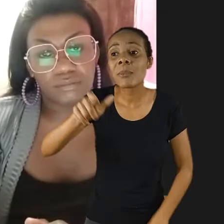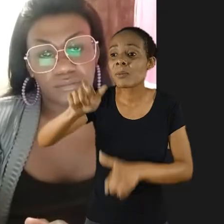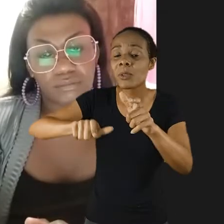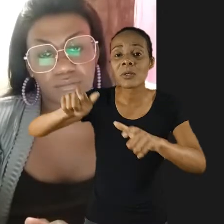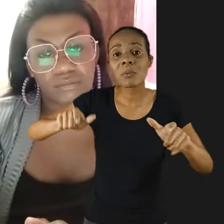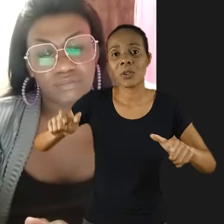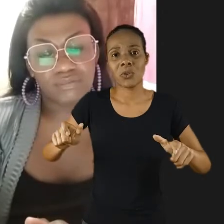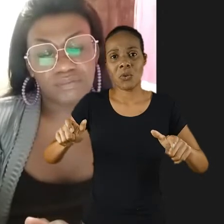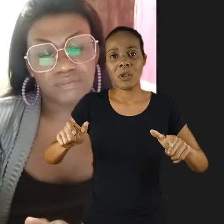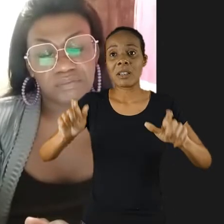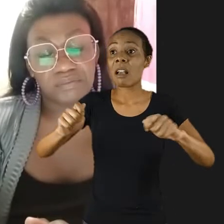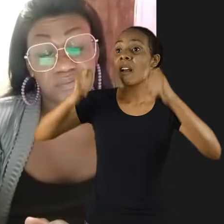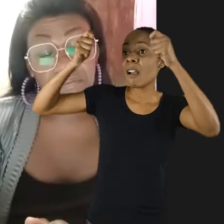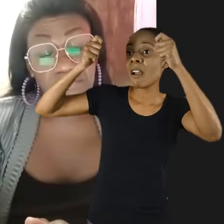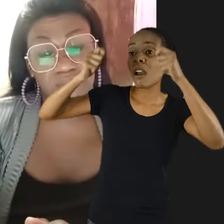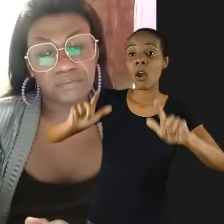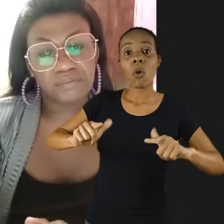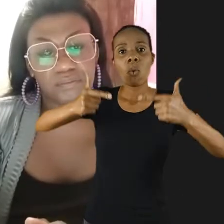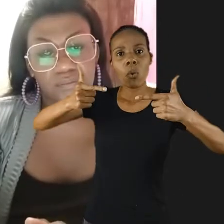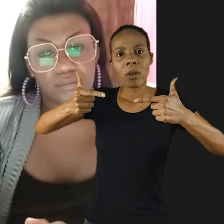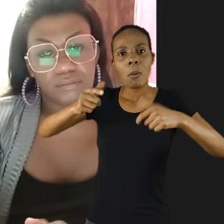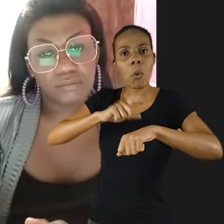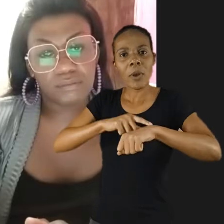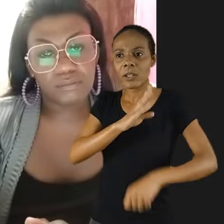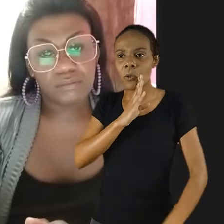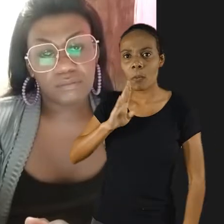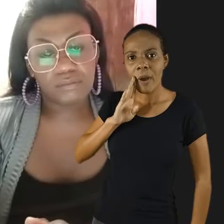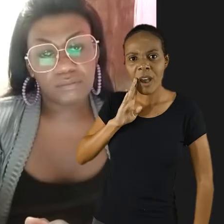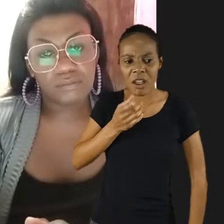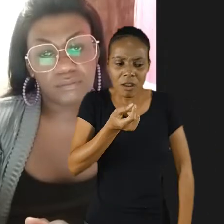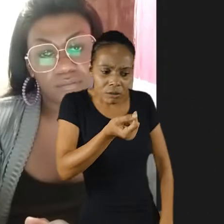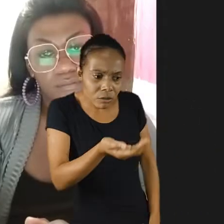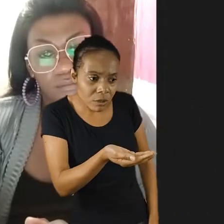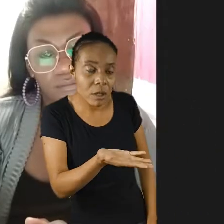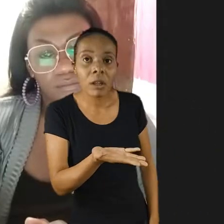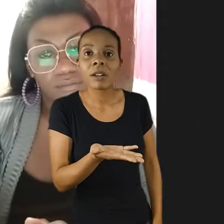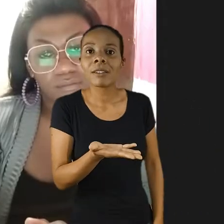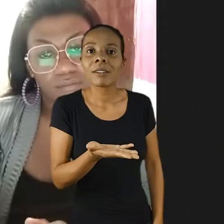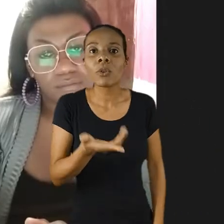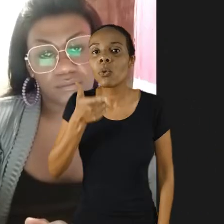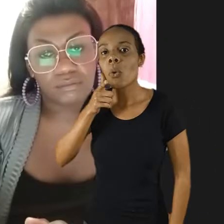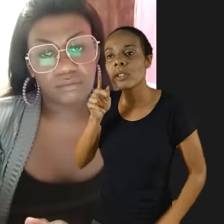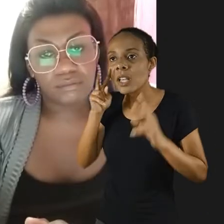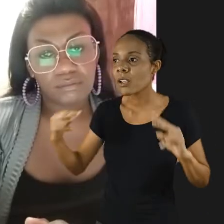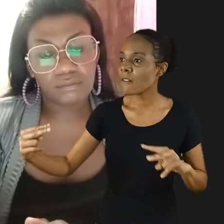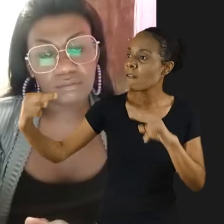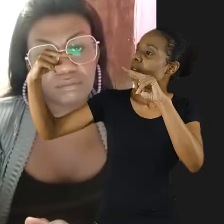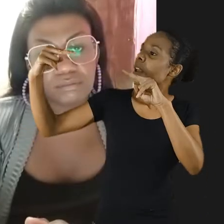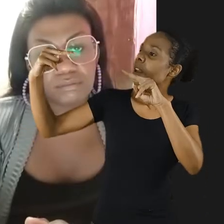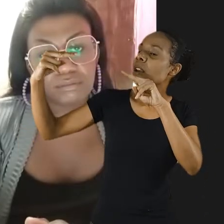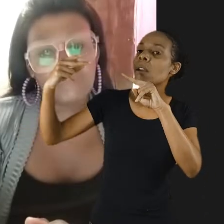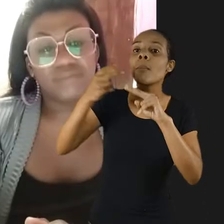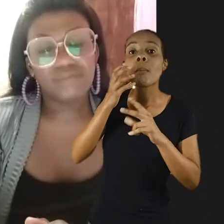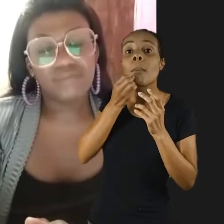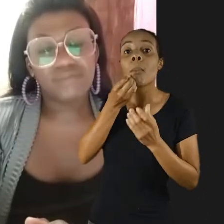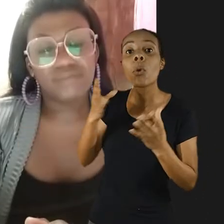conseguem olhar na cara e dizer: ei, querido, boa noite. Eu preciso olhar para você e despertar em você a autonomia de falar: olha,